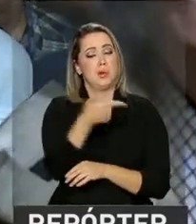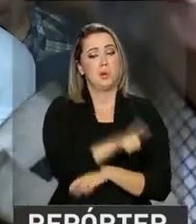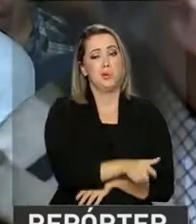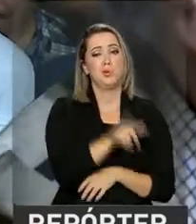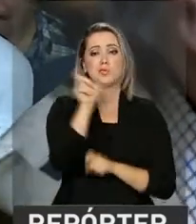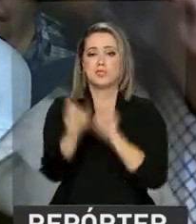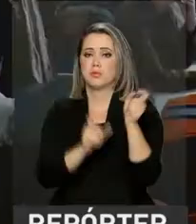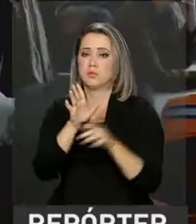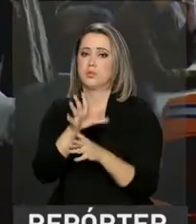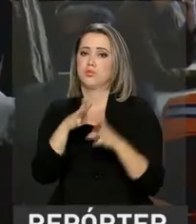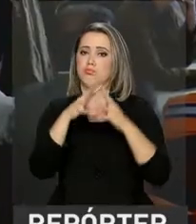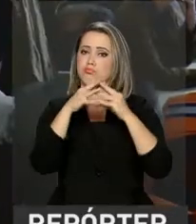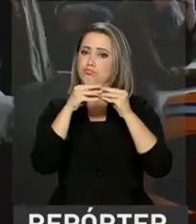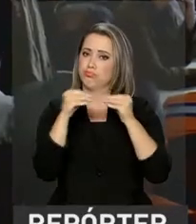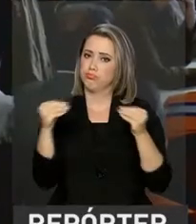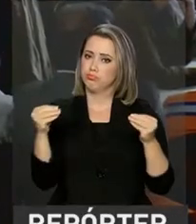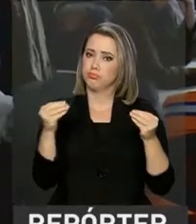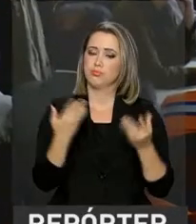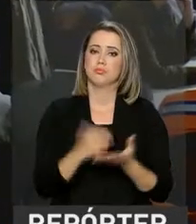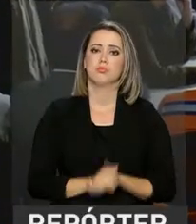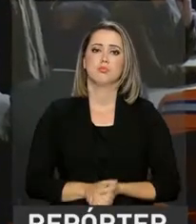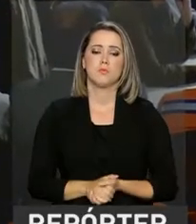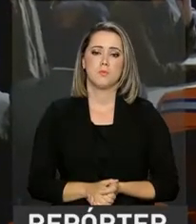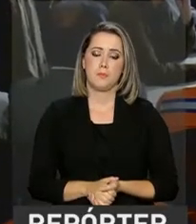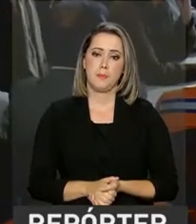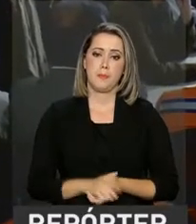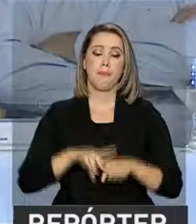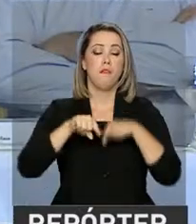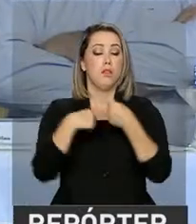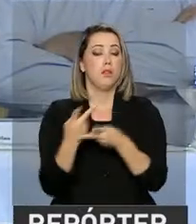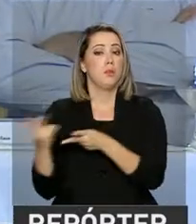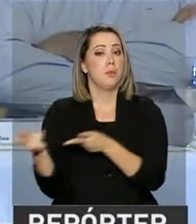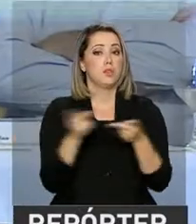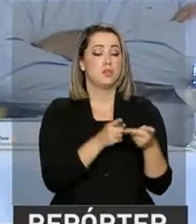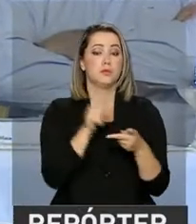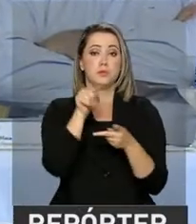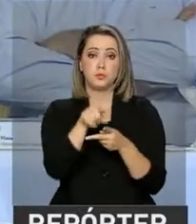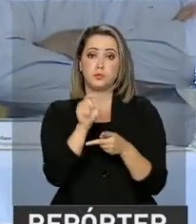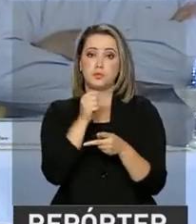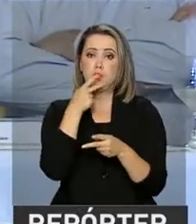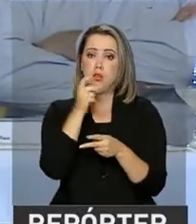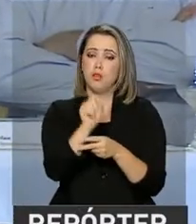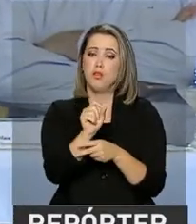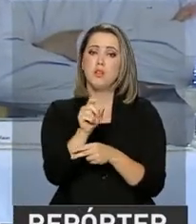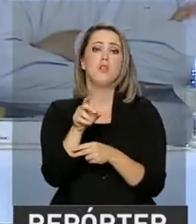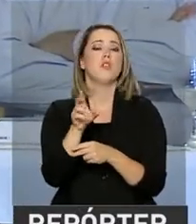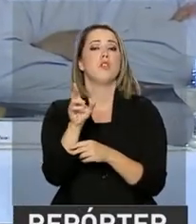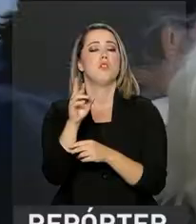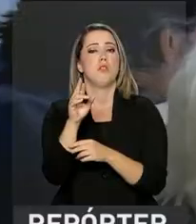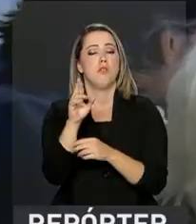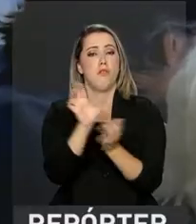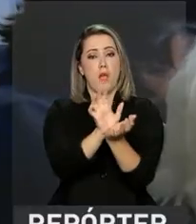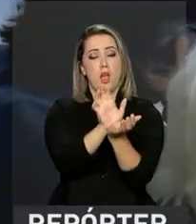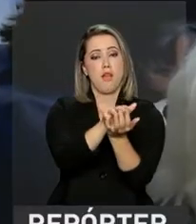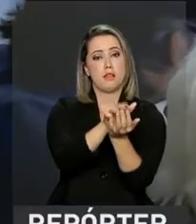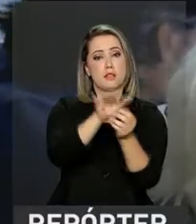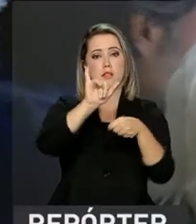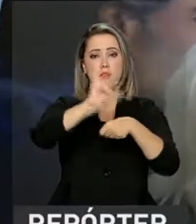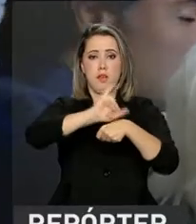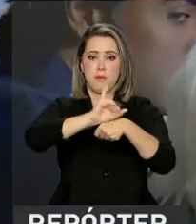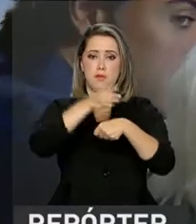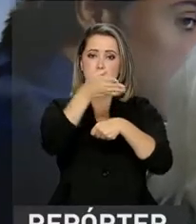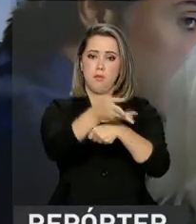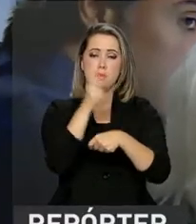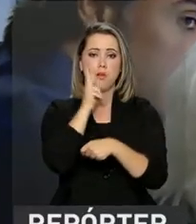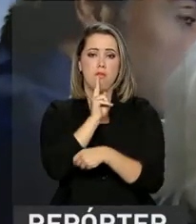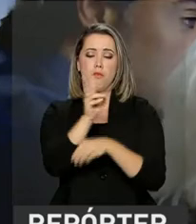notícia desaparecidos depois de visitar maceió neste domingo o presidente michel temer foi a recife para verificar a situação dos